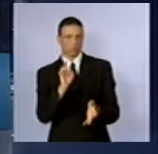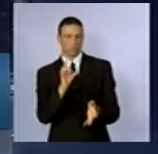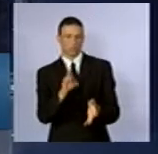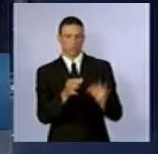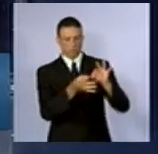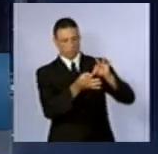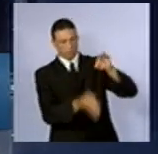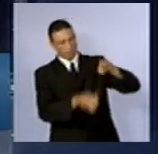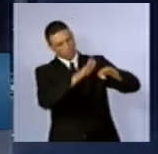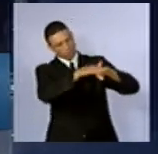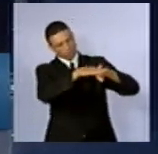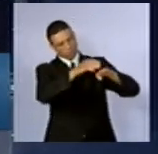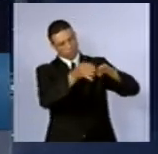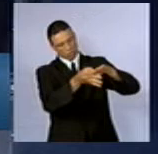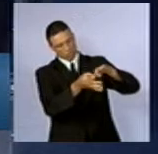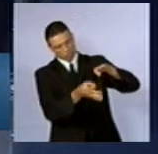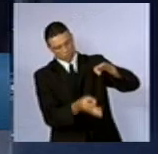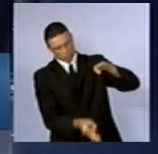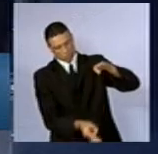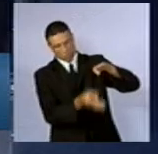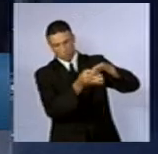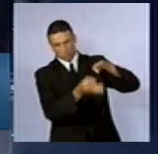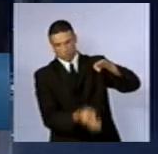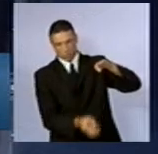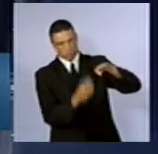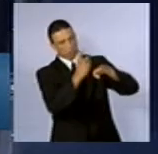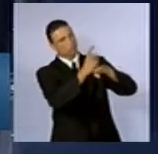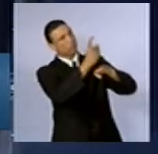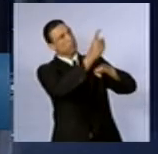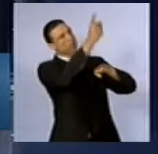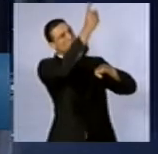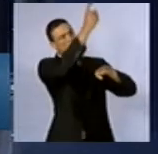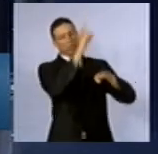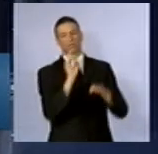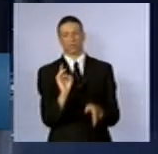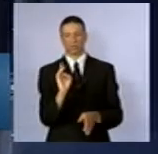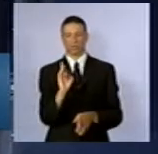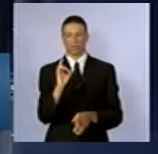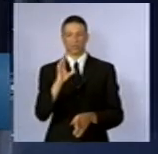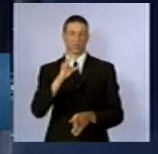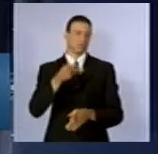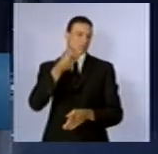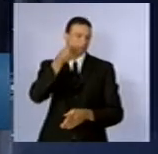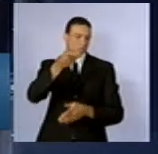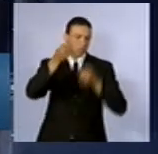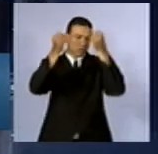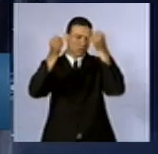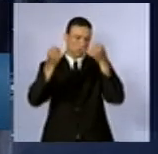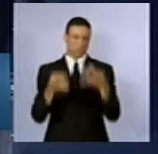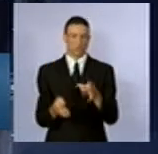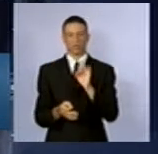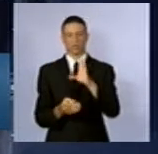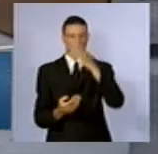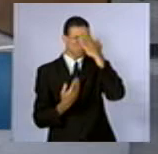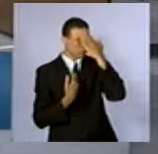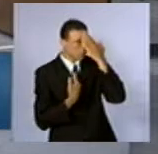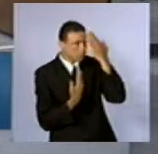vez de deixar no solo ou num ponto mais alto, né? Então, essa era a nossa contribuição. Muito